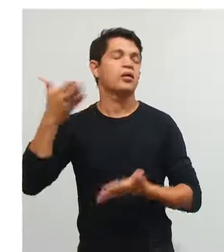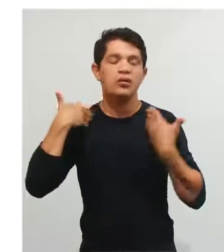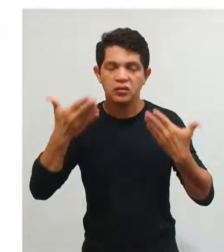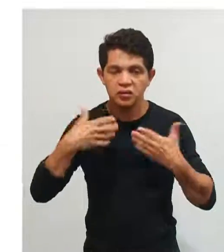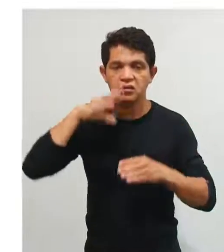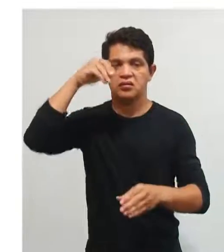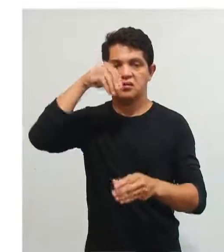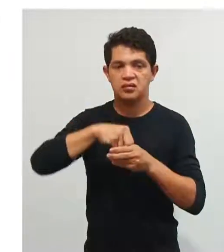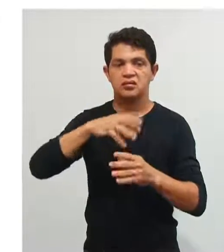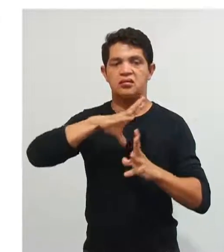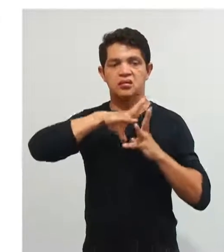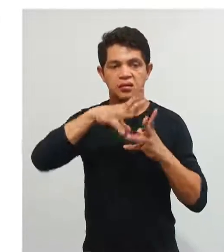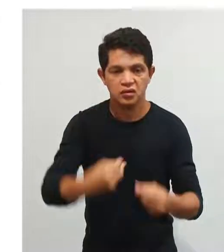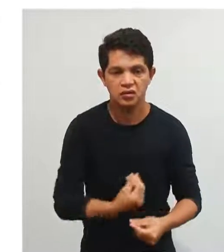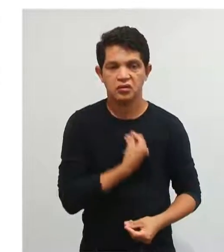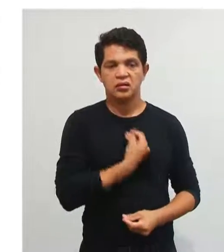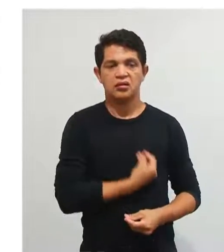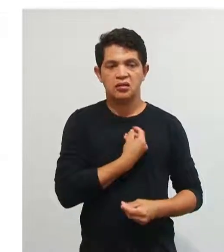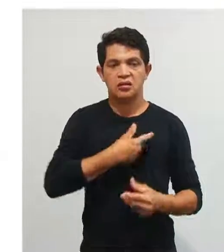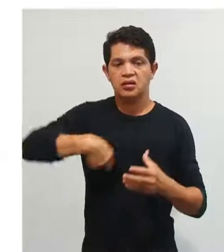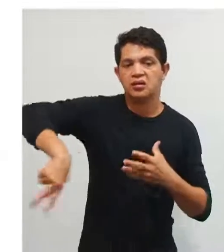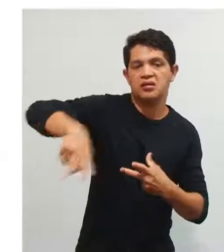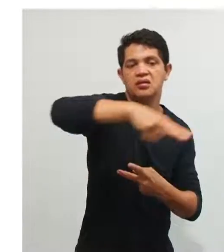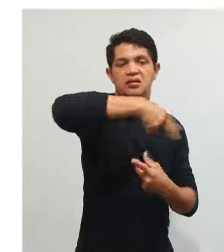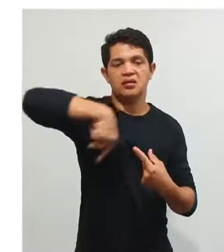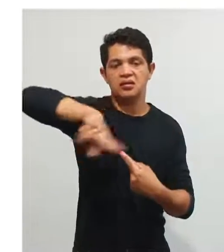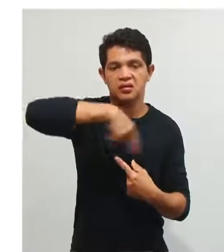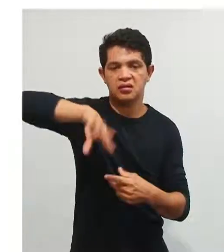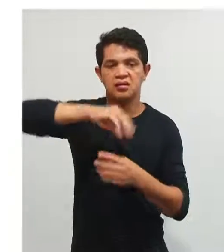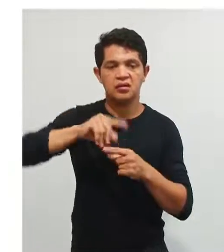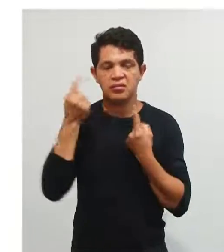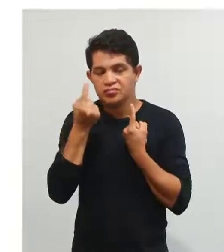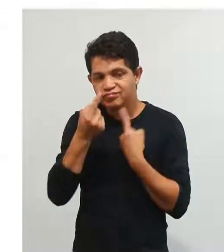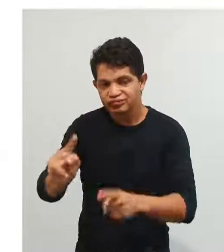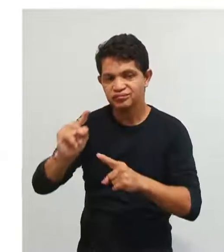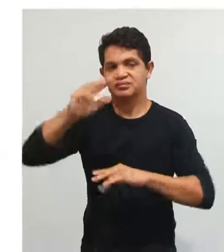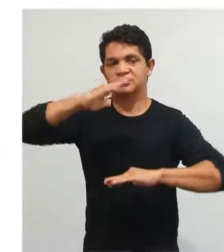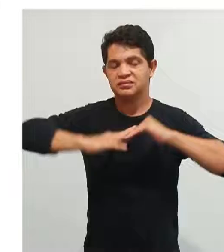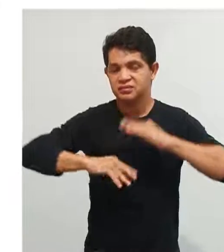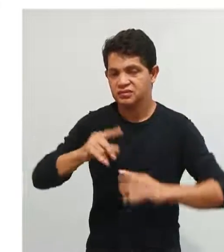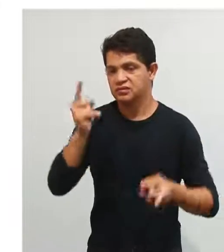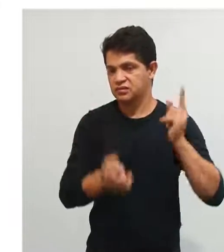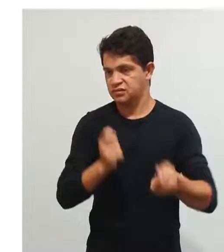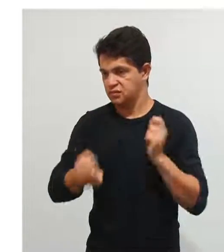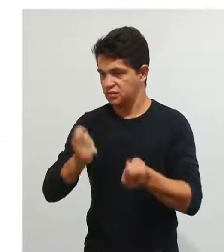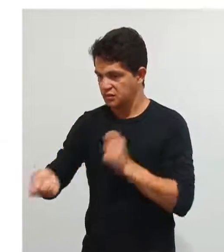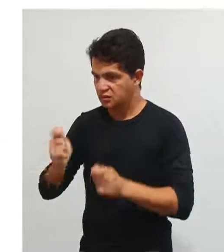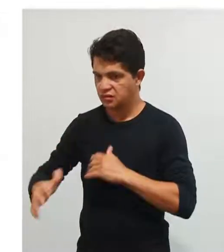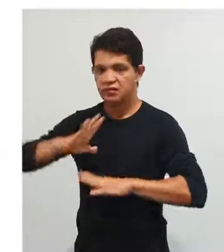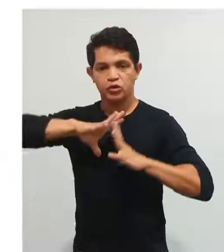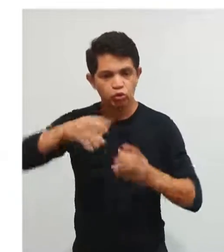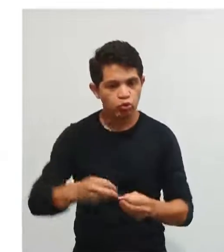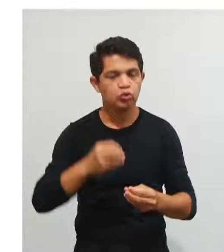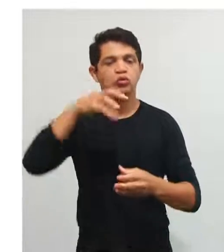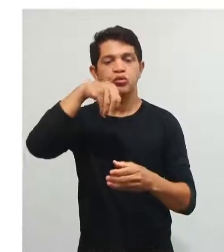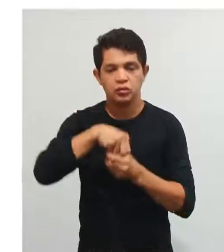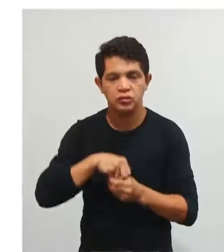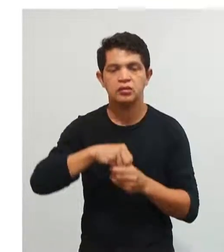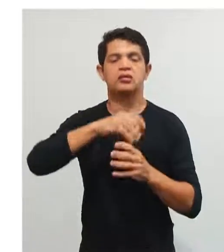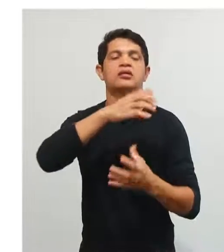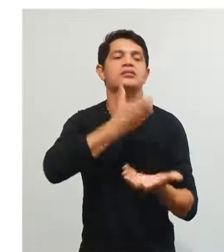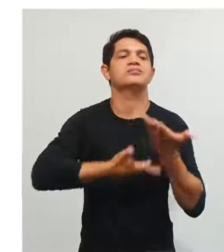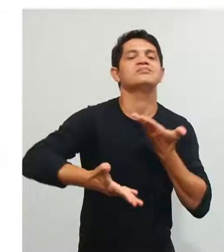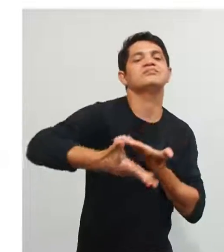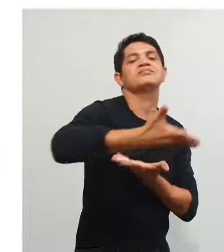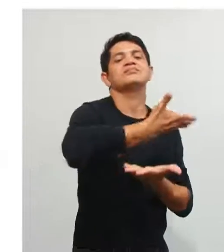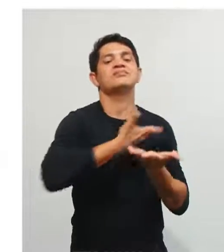as malandragens nas execuções, a provocação dos instrumentistas solistas, tudo colaborava